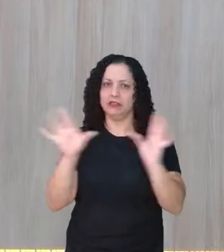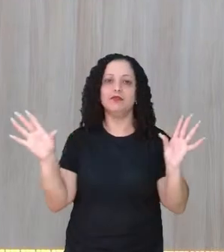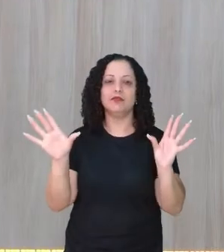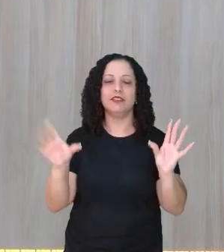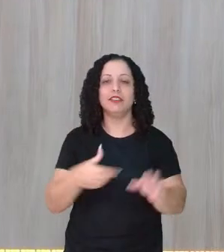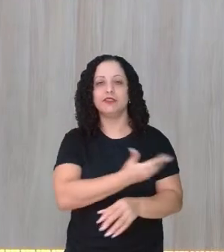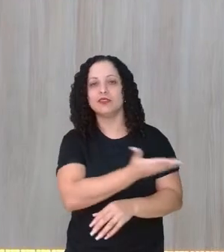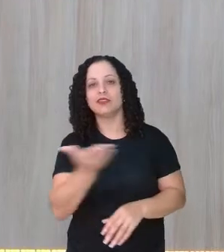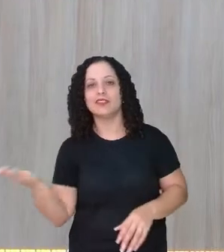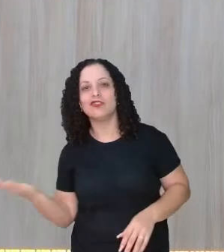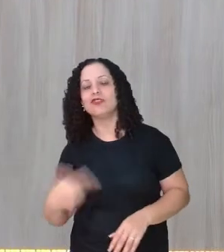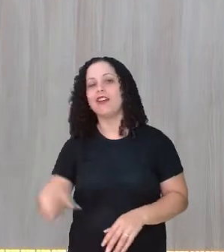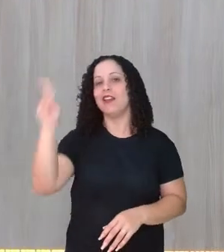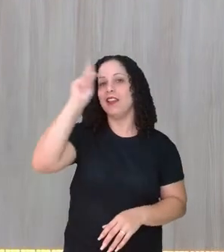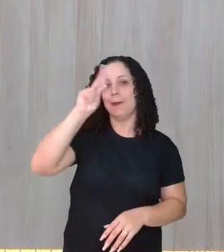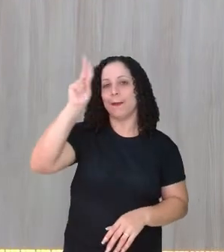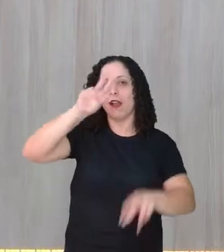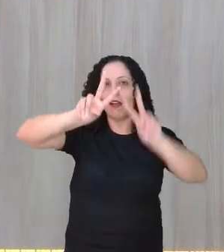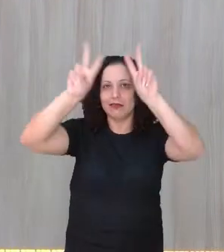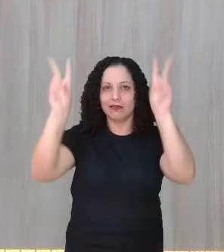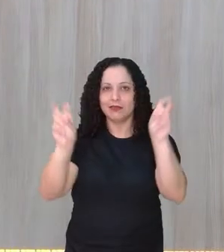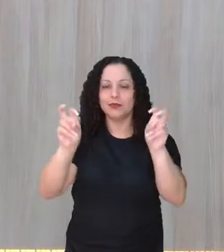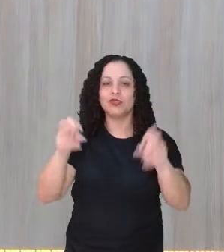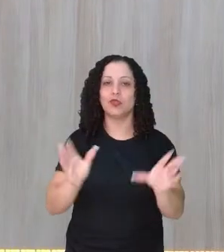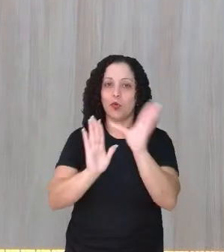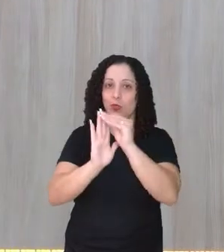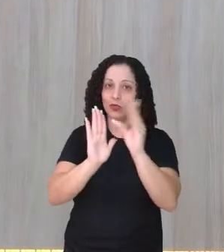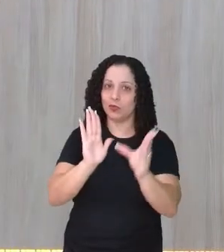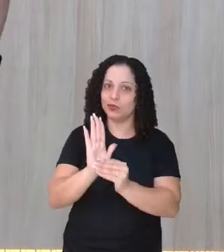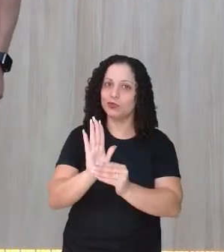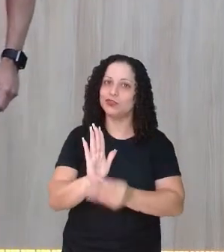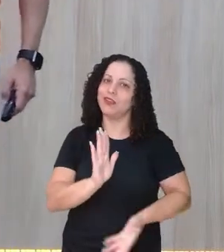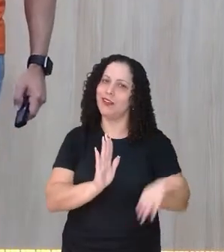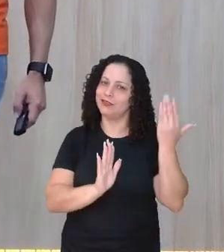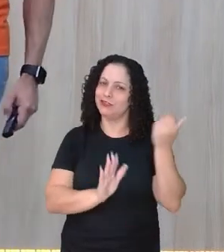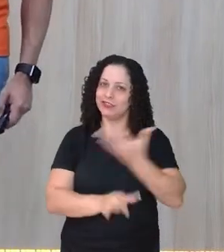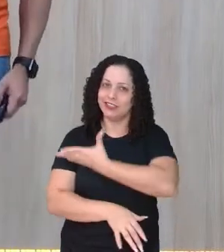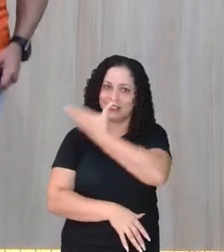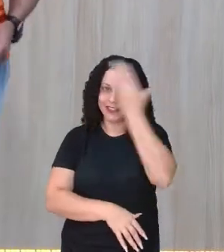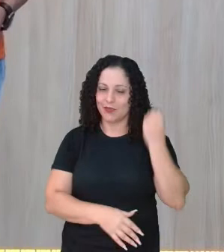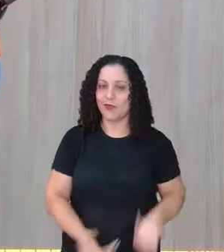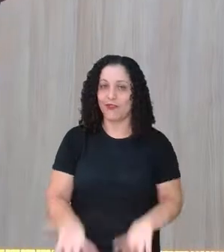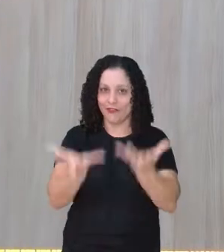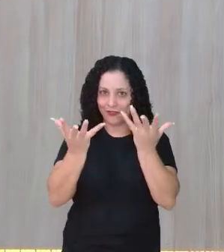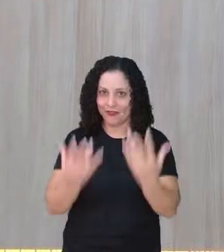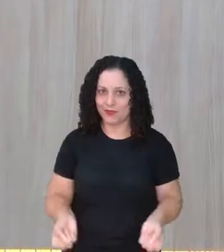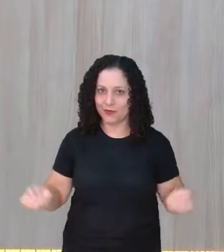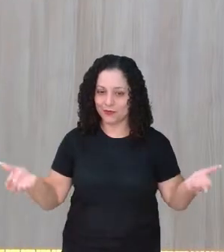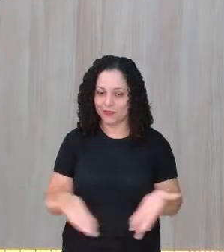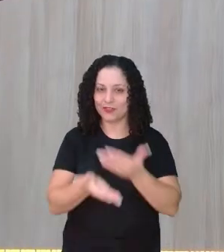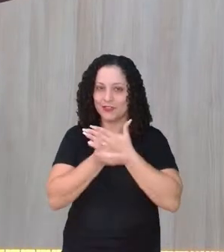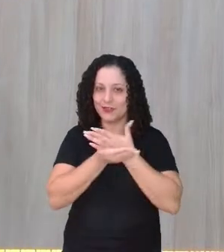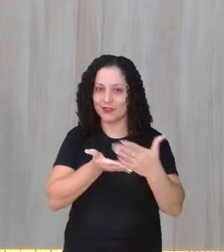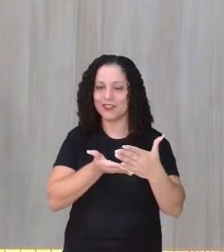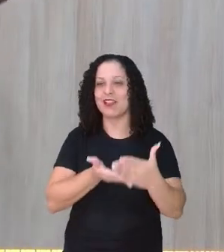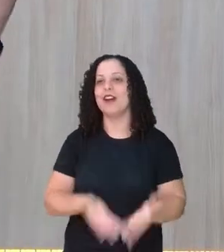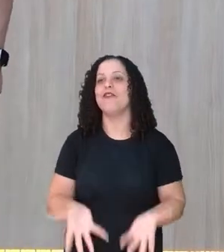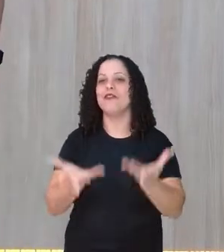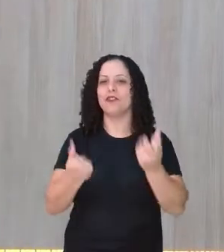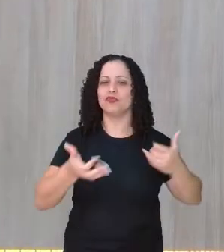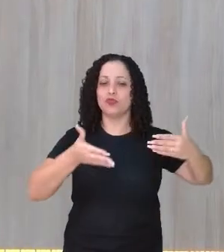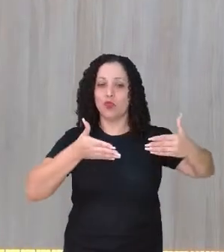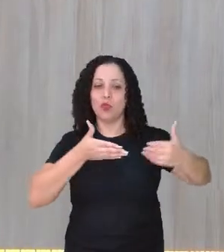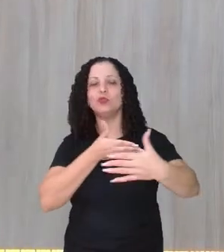aí que você esqueceu e você vai dar uma lembrada, certo? Vamos embora para a nossa aula de hoje. Vamos continuar